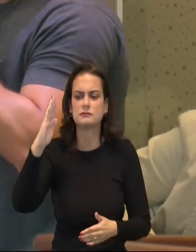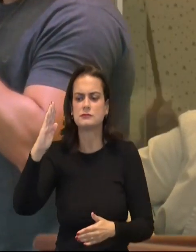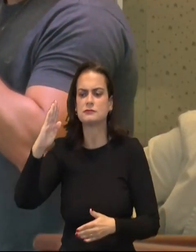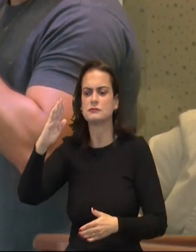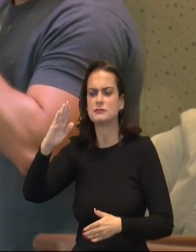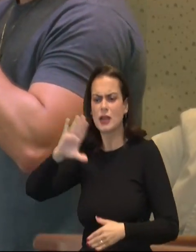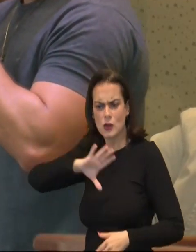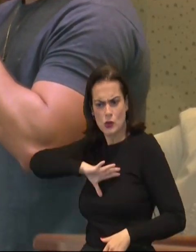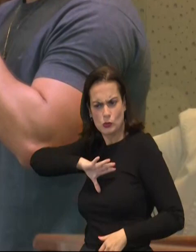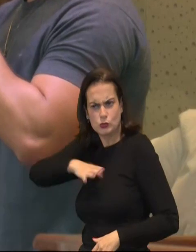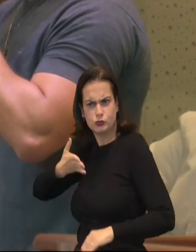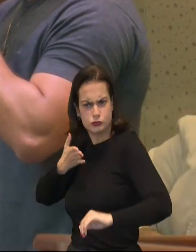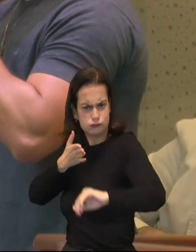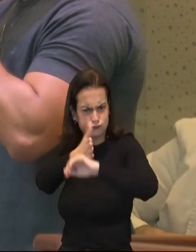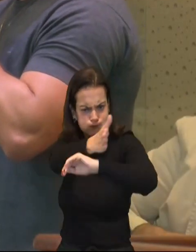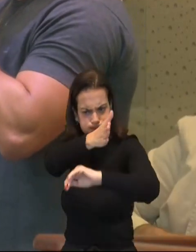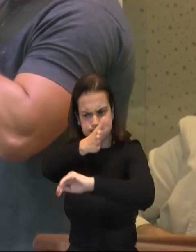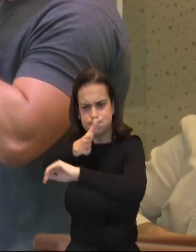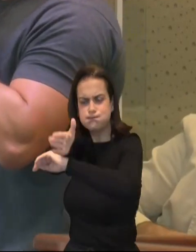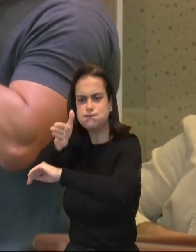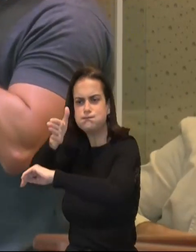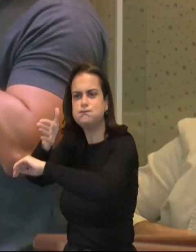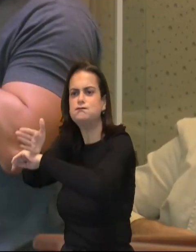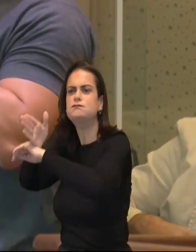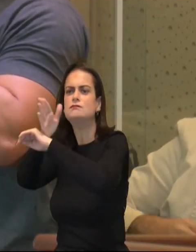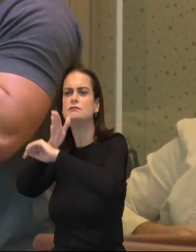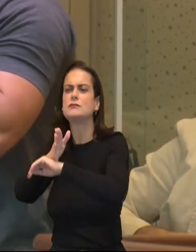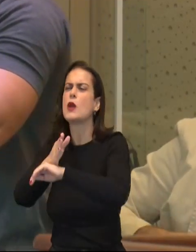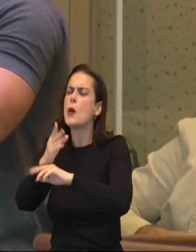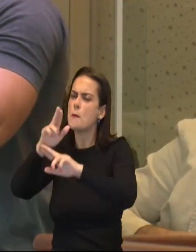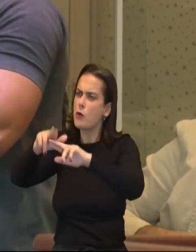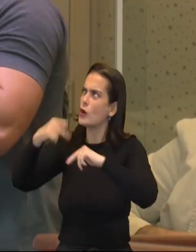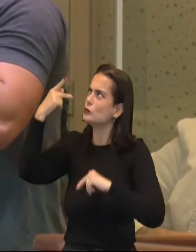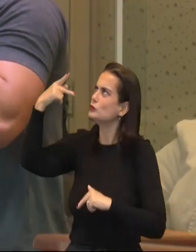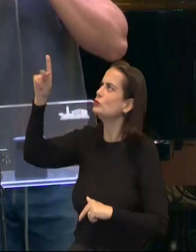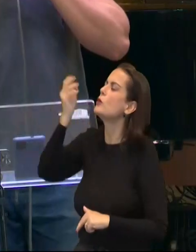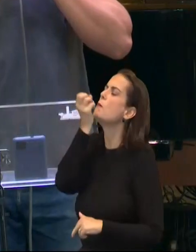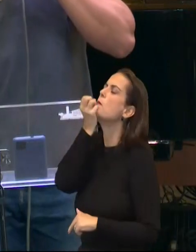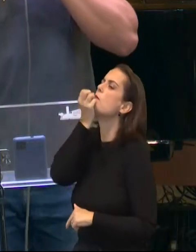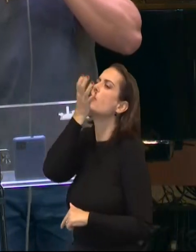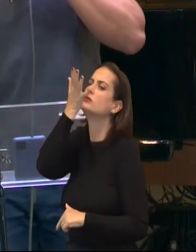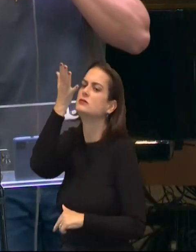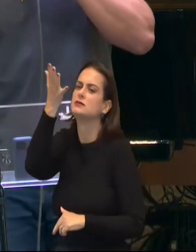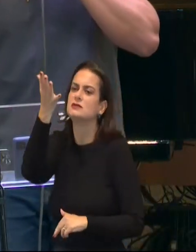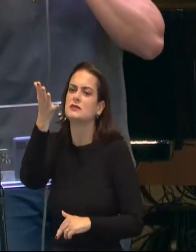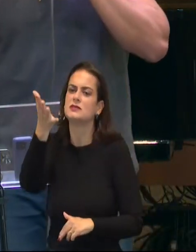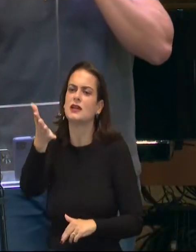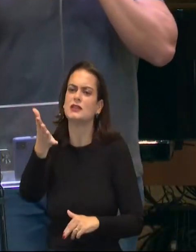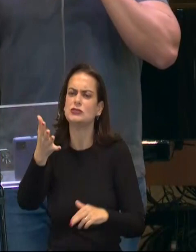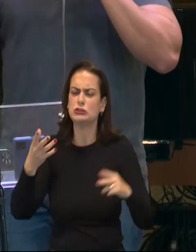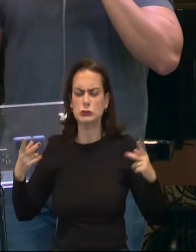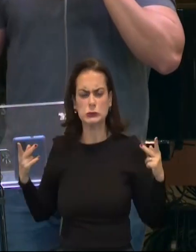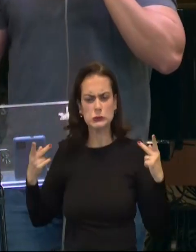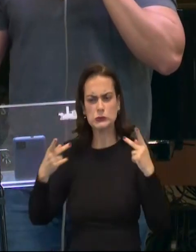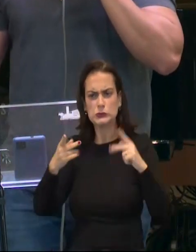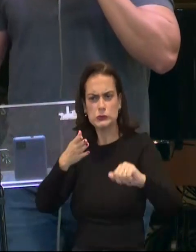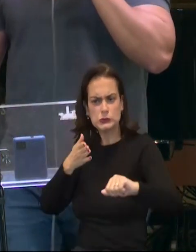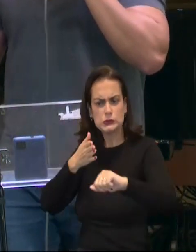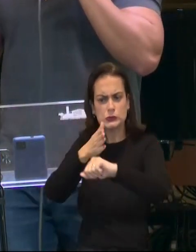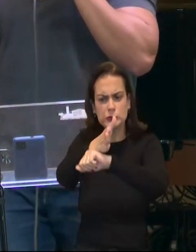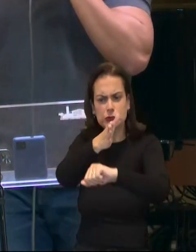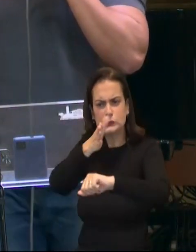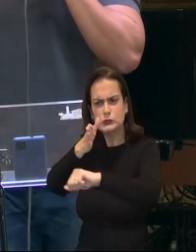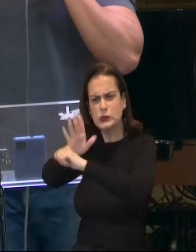romper barreiras, levar tua bondade, menos de mim mesmo, mais da